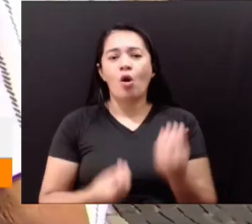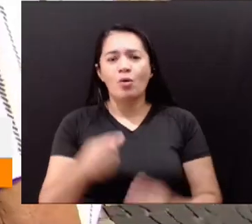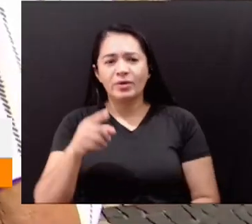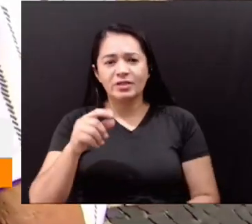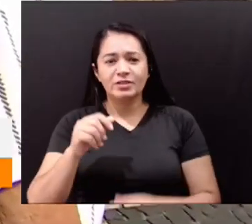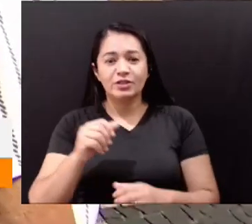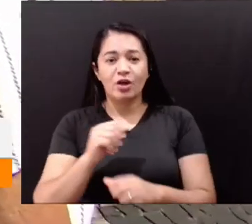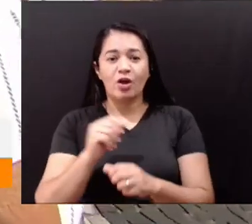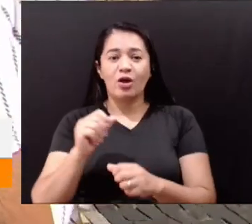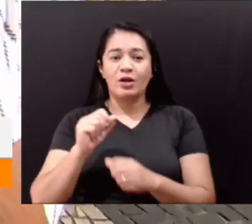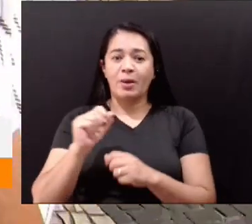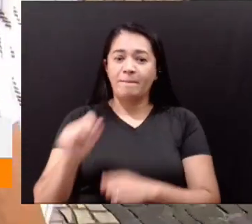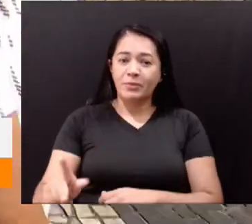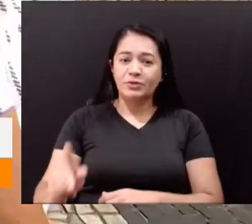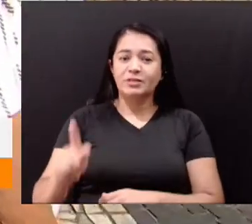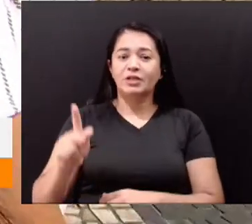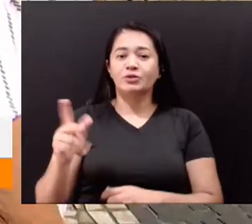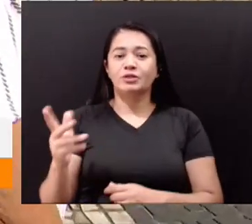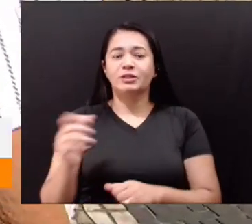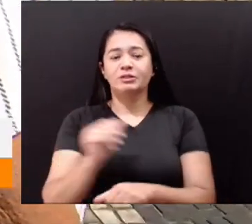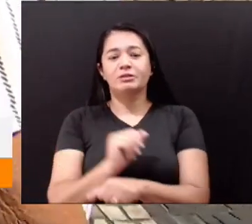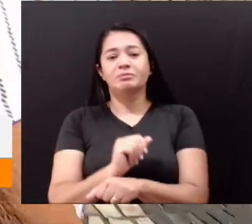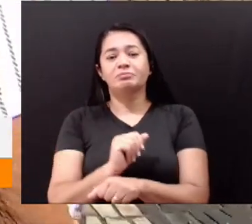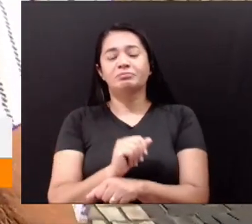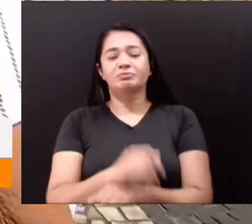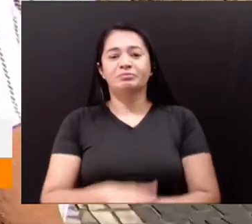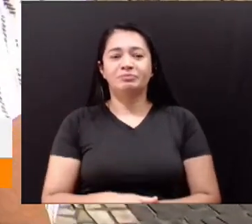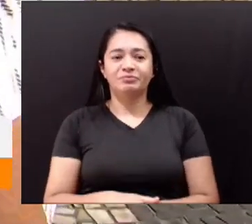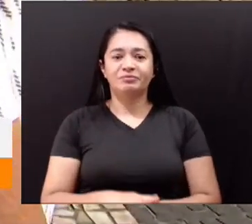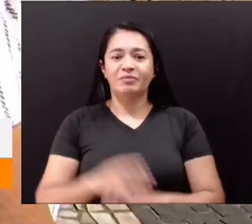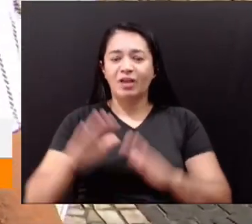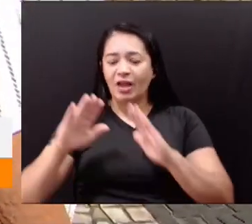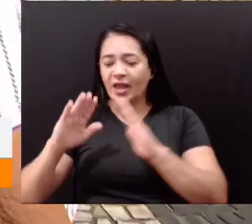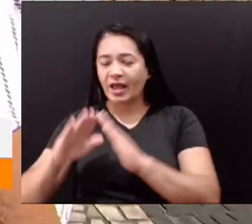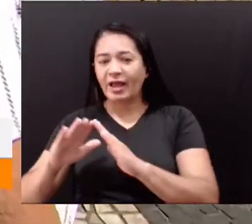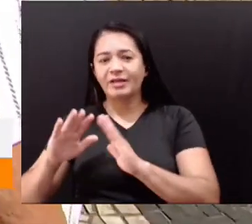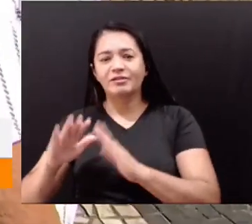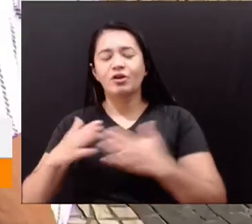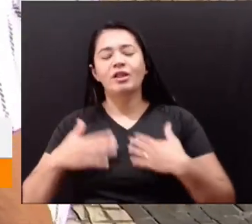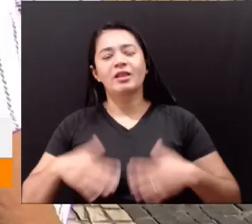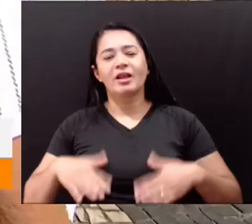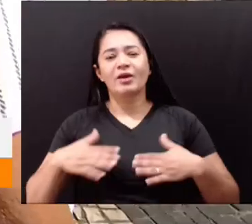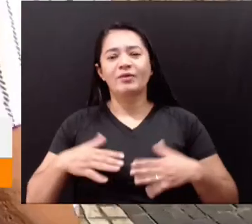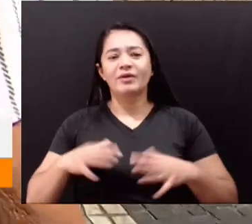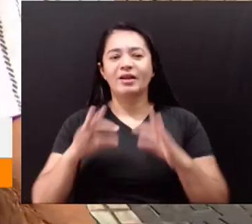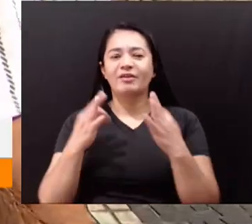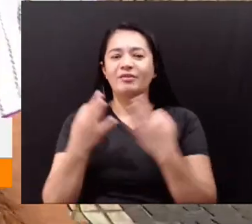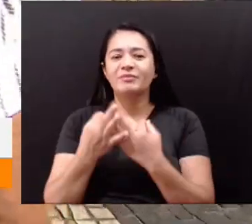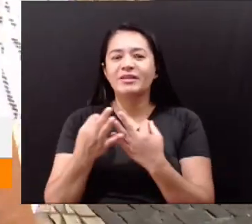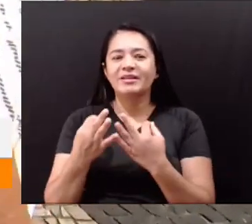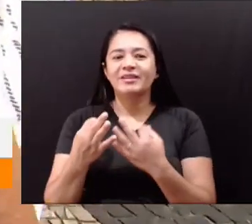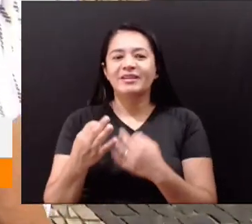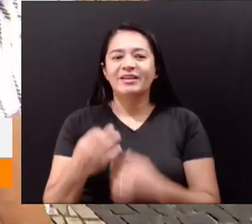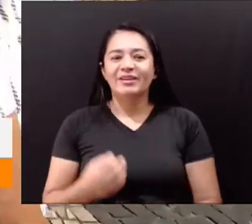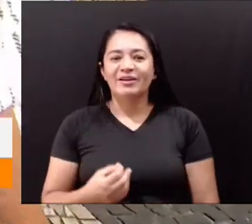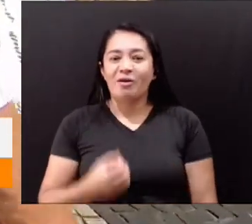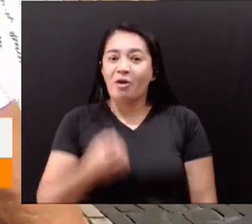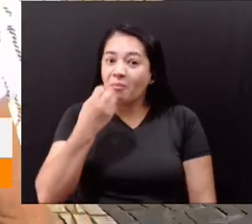veio a aposentadoria e ficou em casa, tranquila, curtindo a família? Foi bom, muito